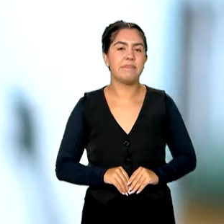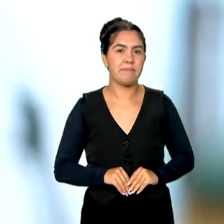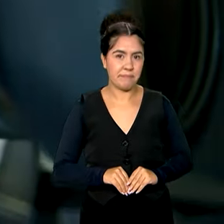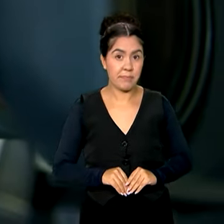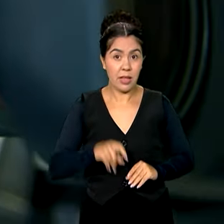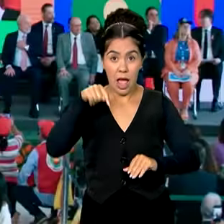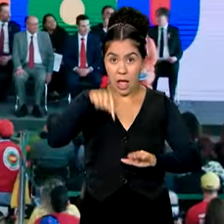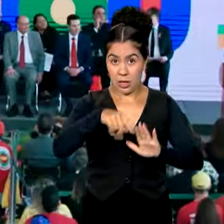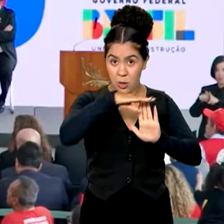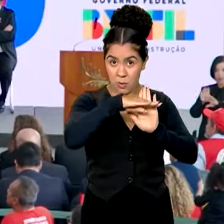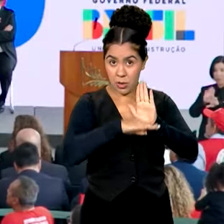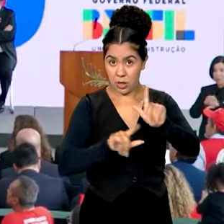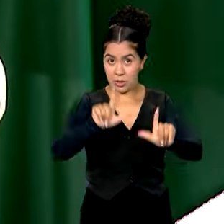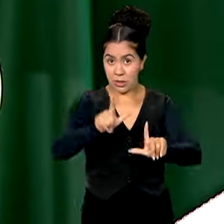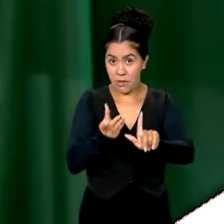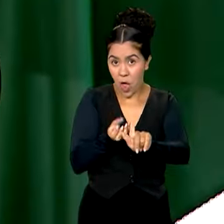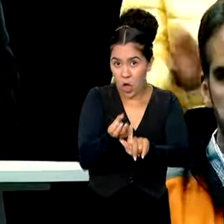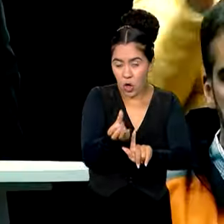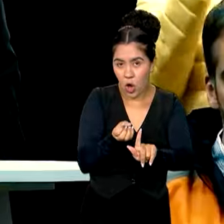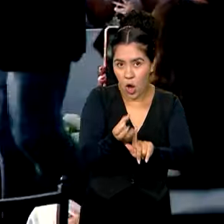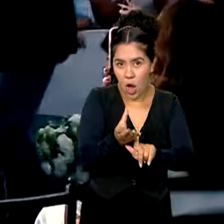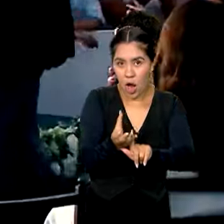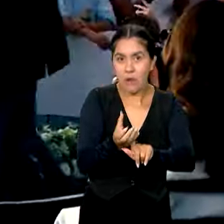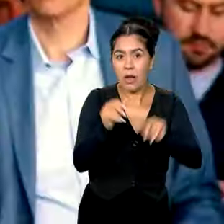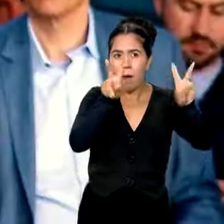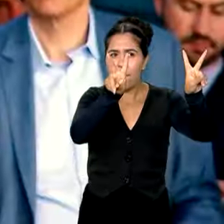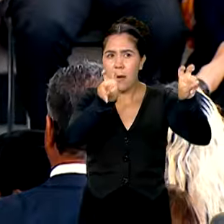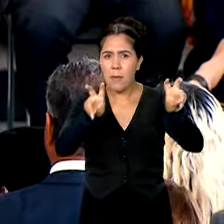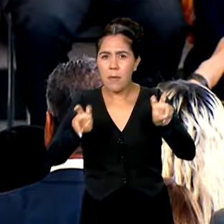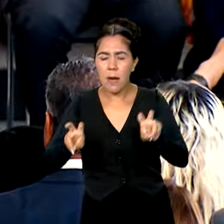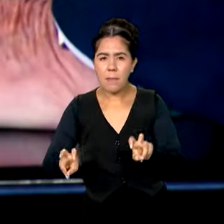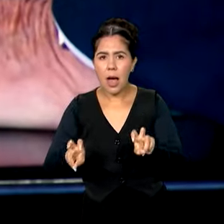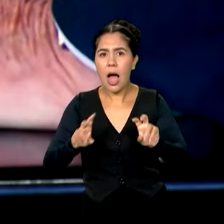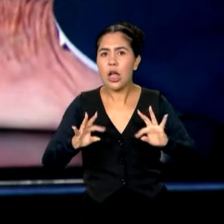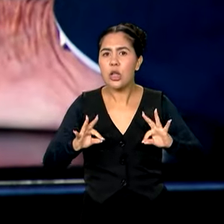No Canal Gov, a nossa matéria-prima é tudo aquilo que o